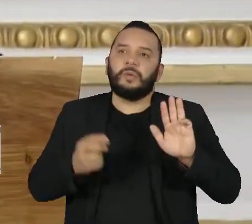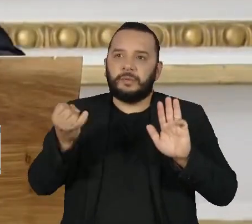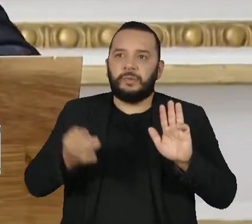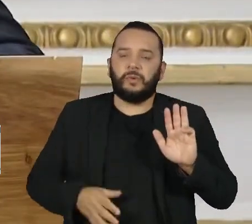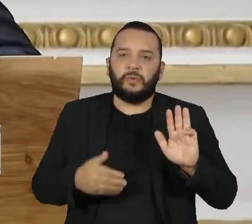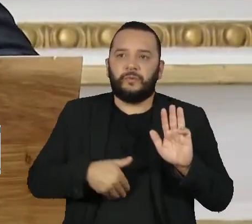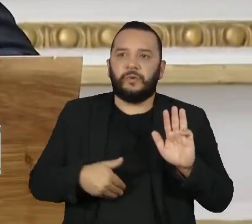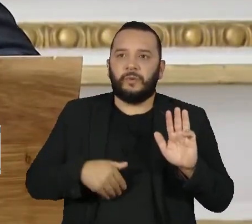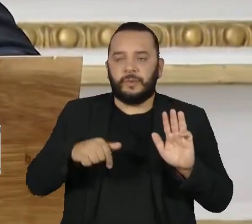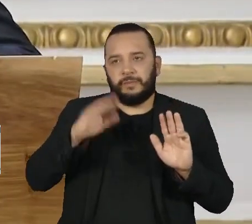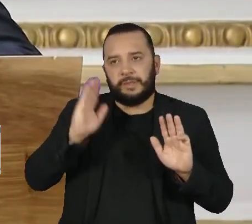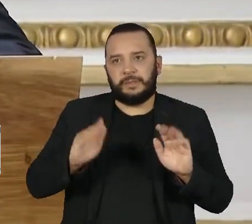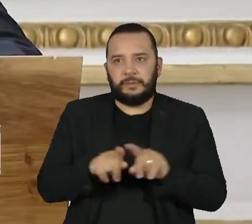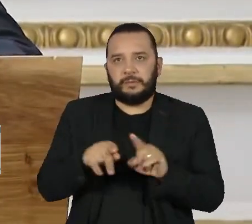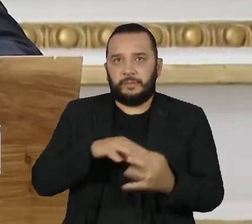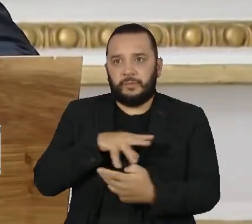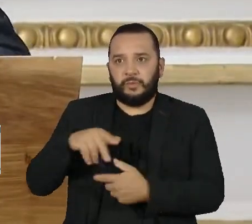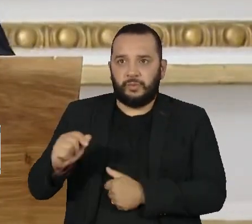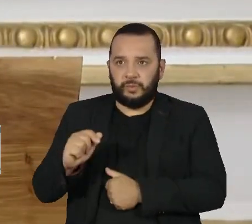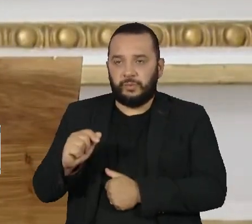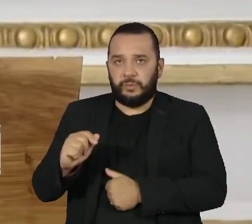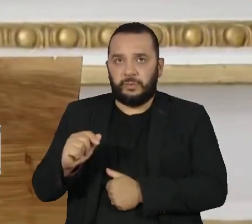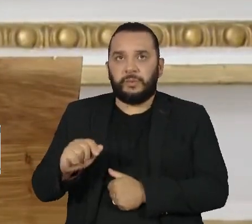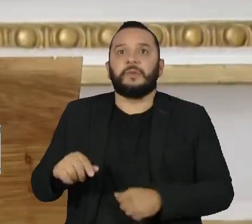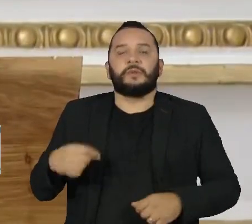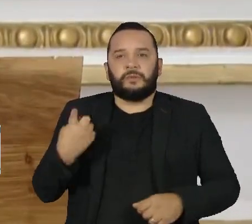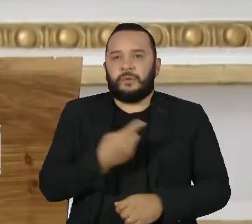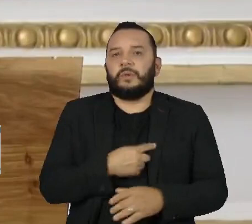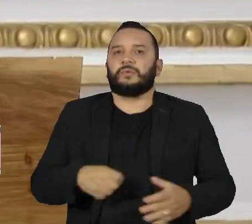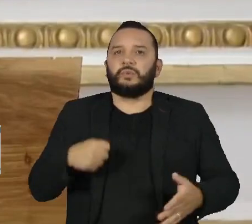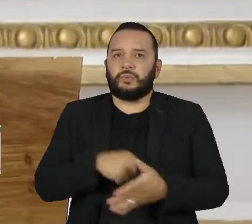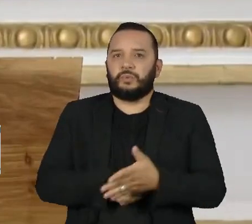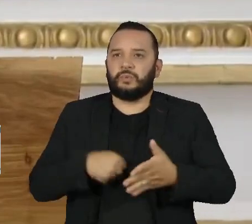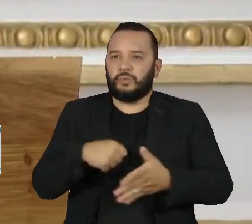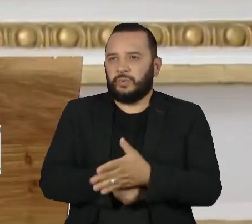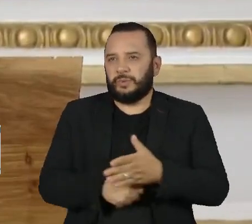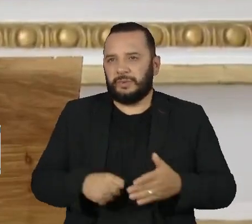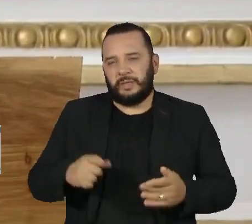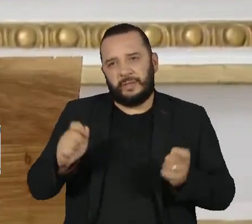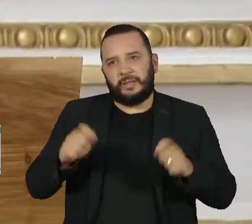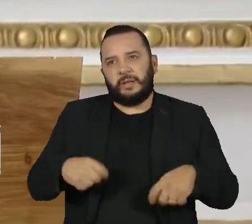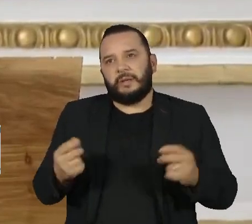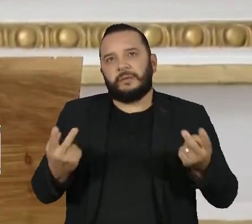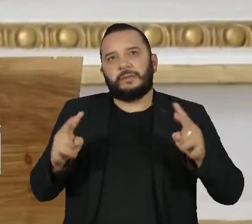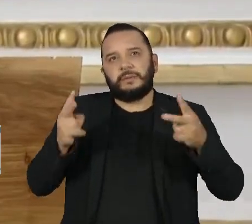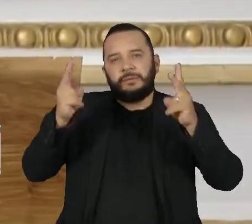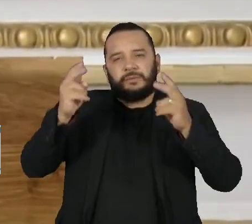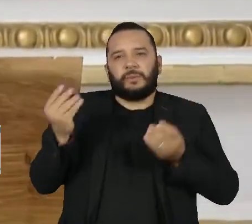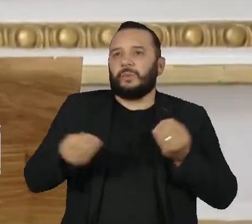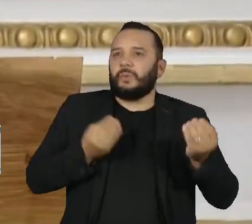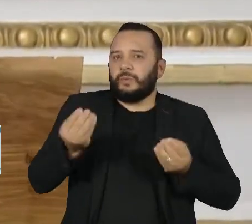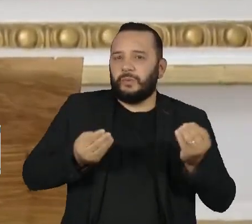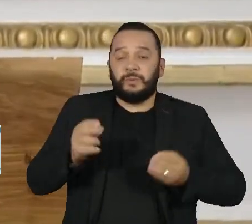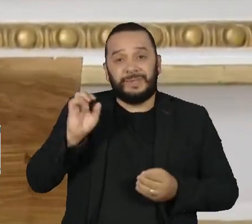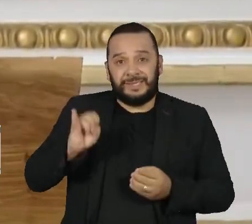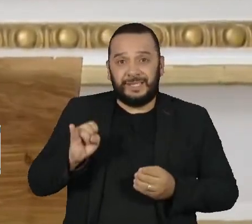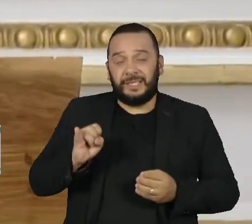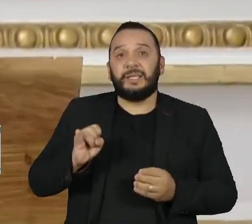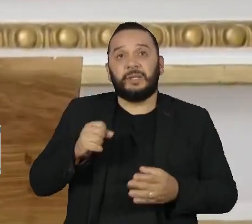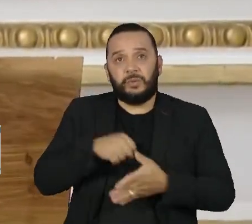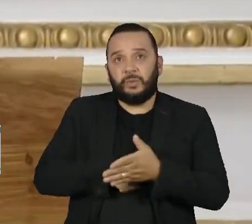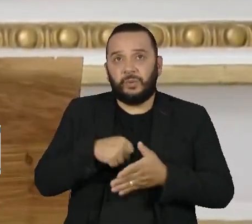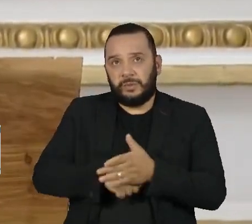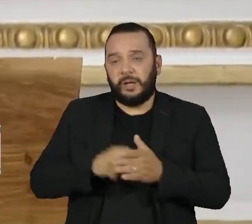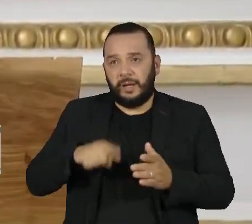essa é uma luta que eu acho que a gente só vai ganhar se a gente coloca ela como prioridade na